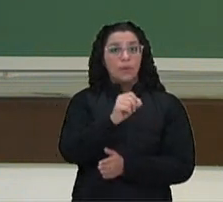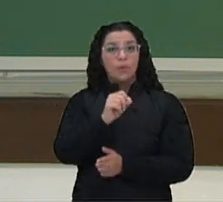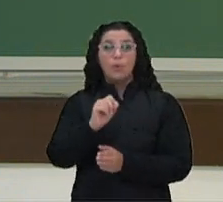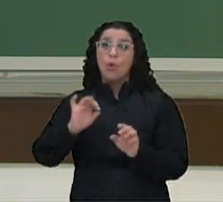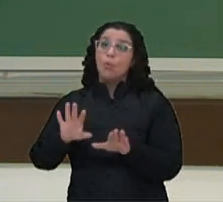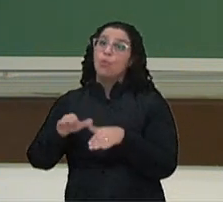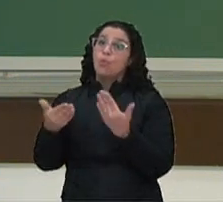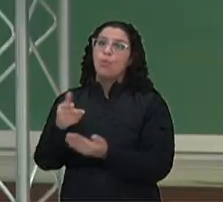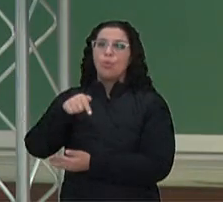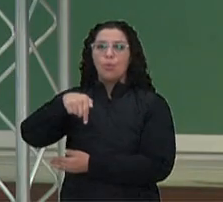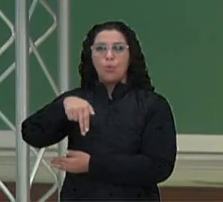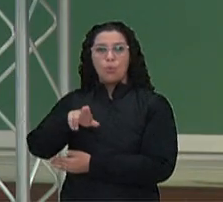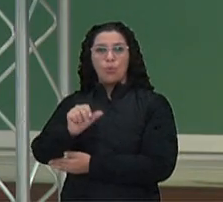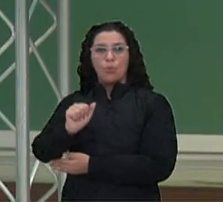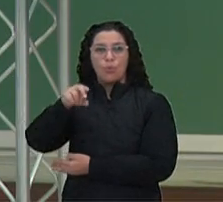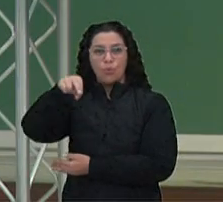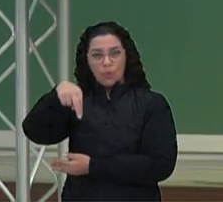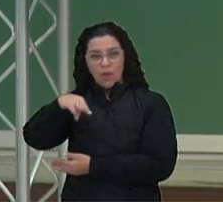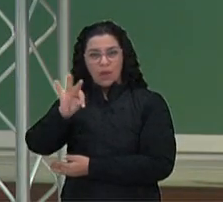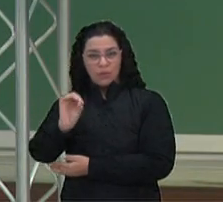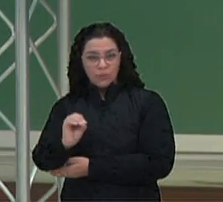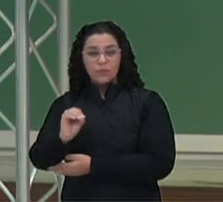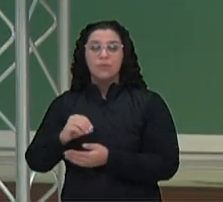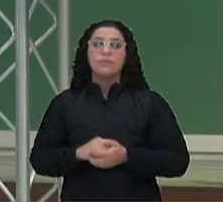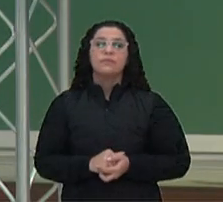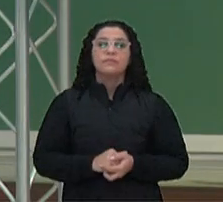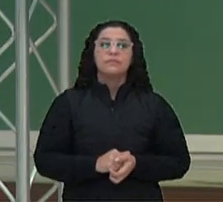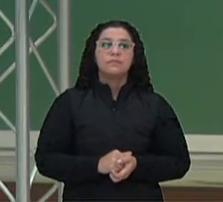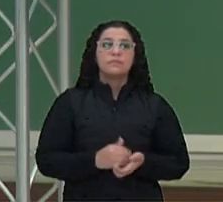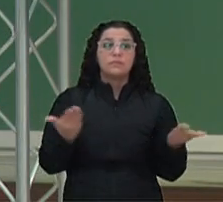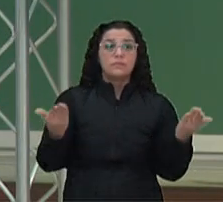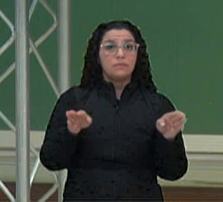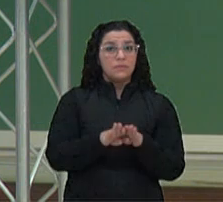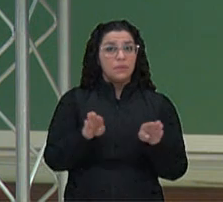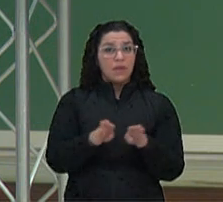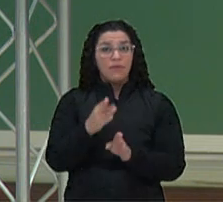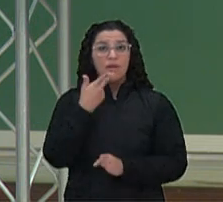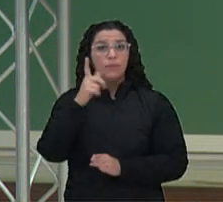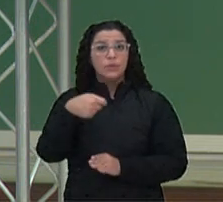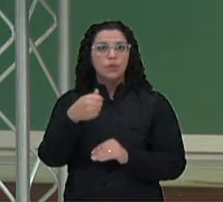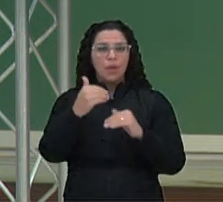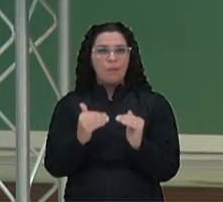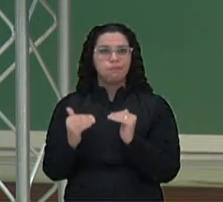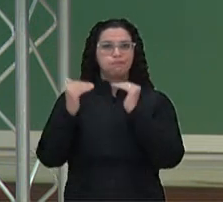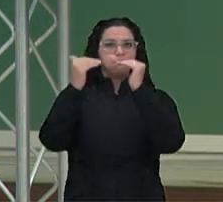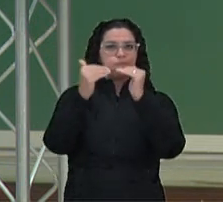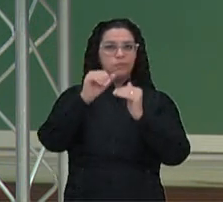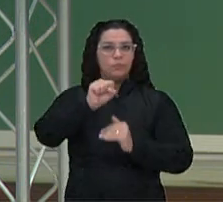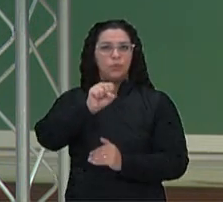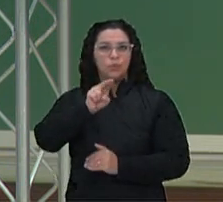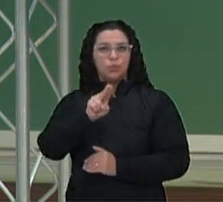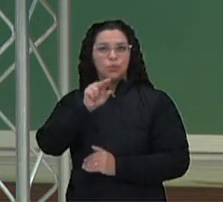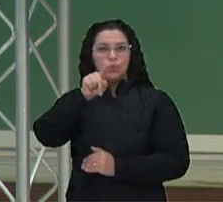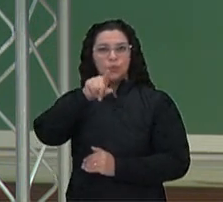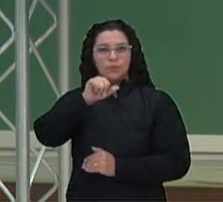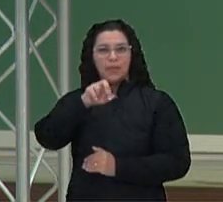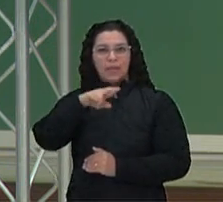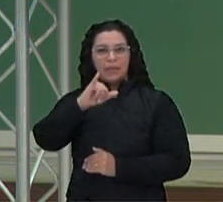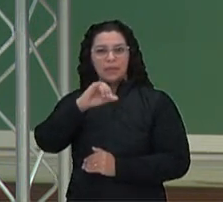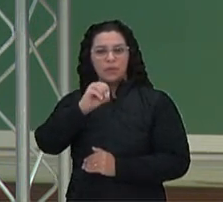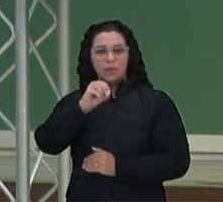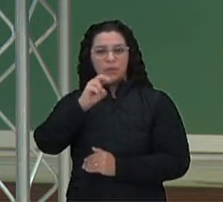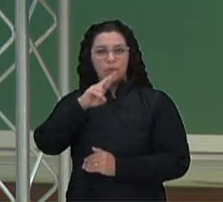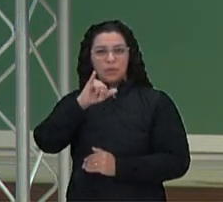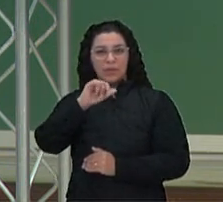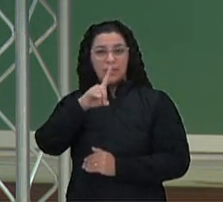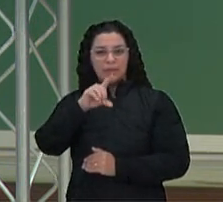quanto, né? E falamos também sobre o comparativo de superioridade, com adjetivos curtos, aquele